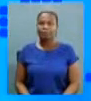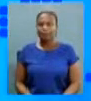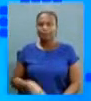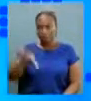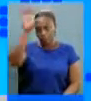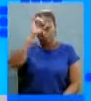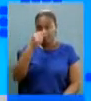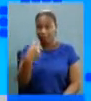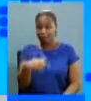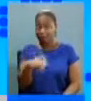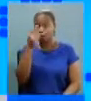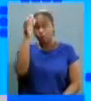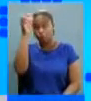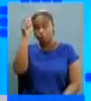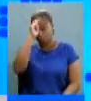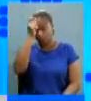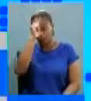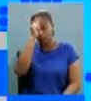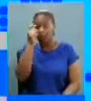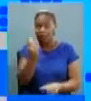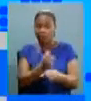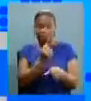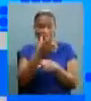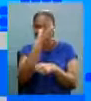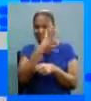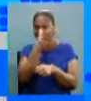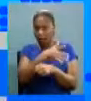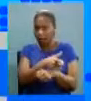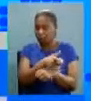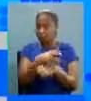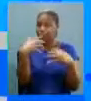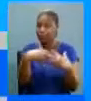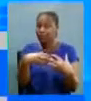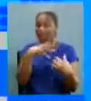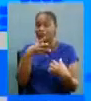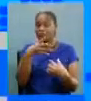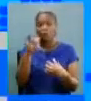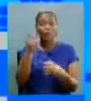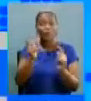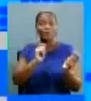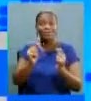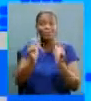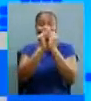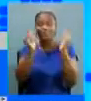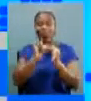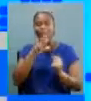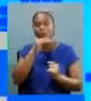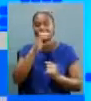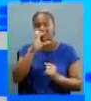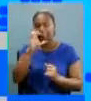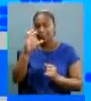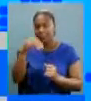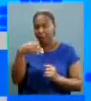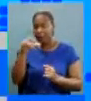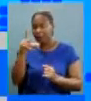O governo tem que respeitar o exercício da atividade sindical. Assim defende a Organização Internacional dos Polícias, da Cplp,